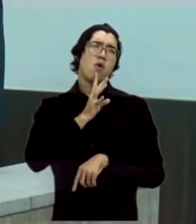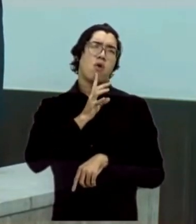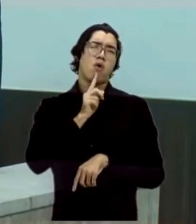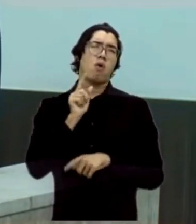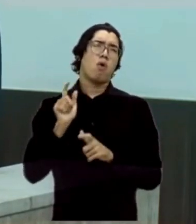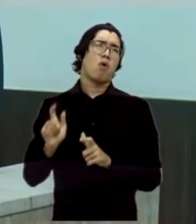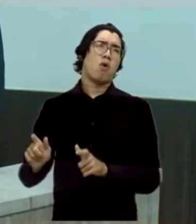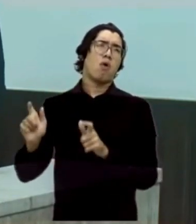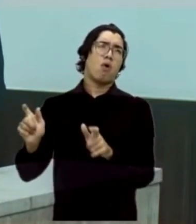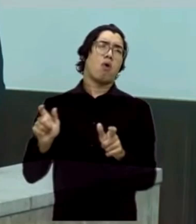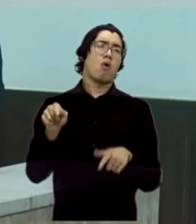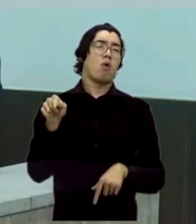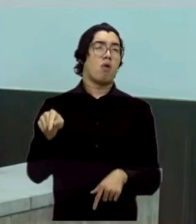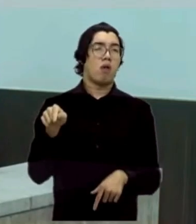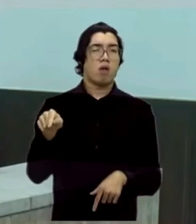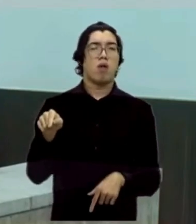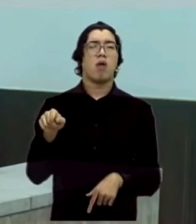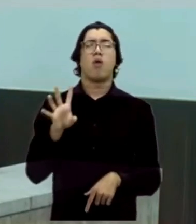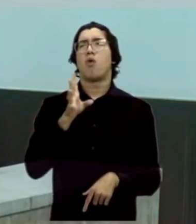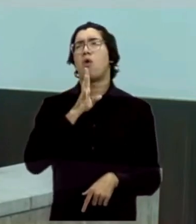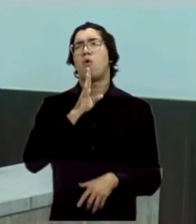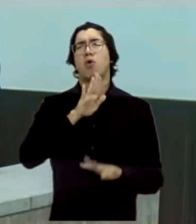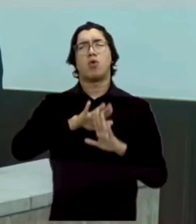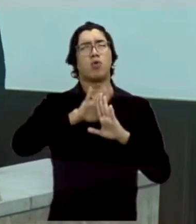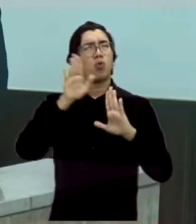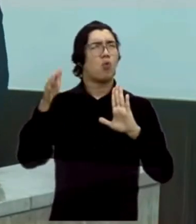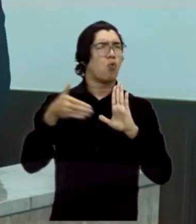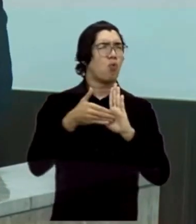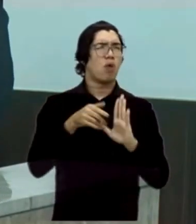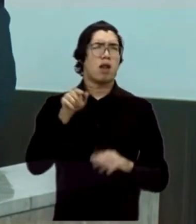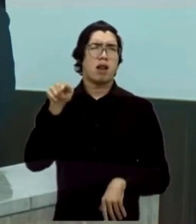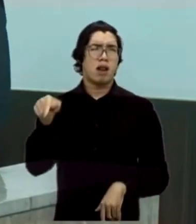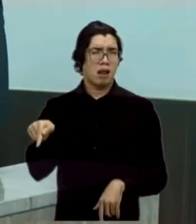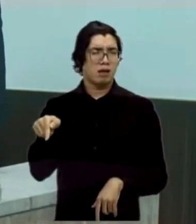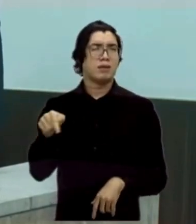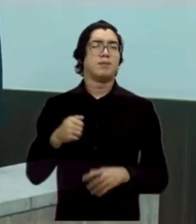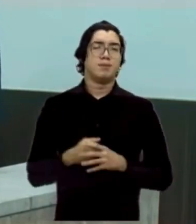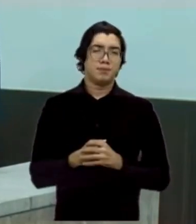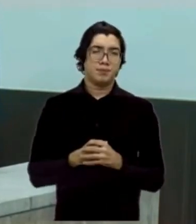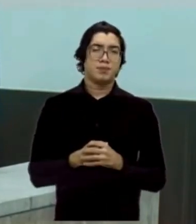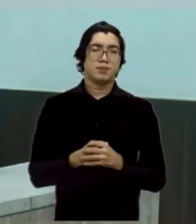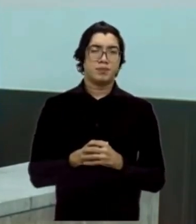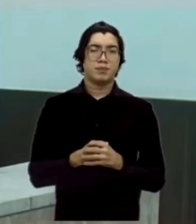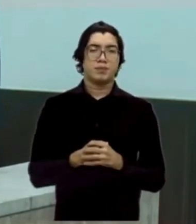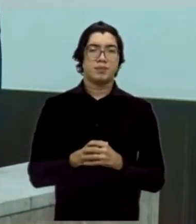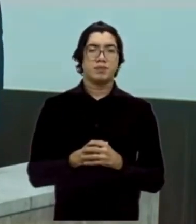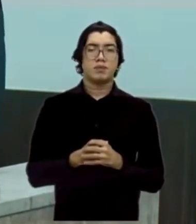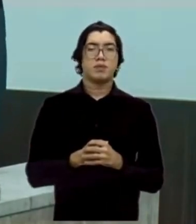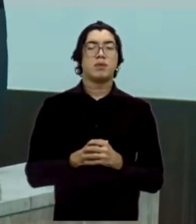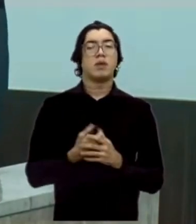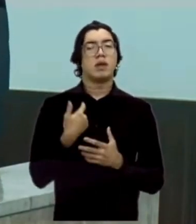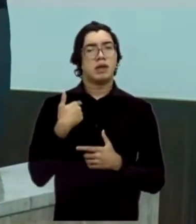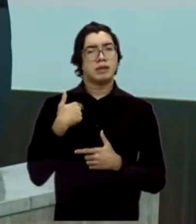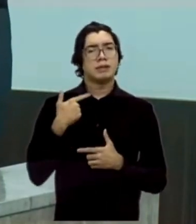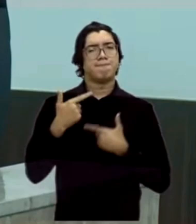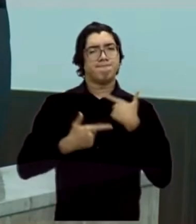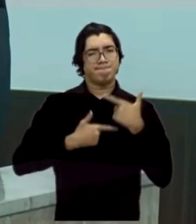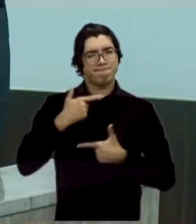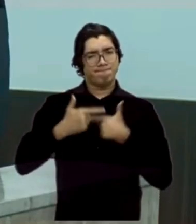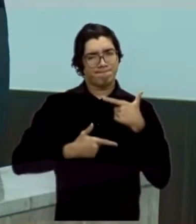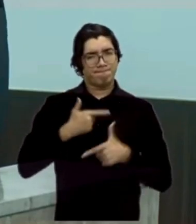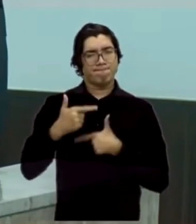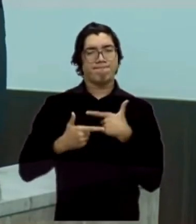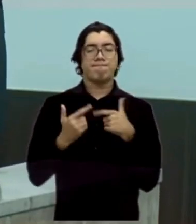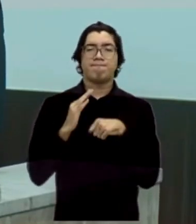daquele ali cada tijolo cada telha daquele espaço porque tive esse cuidado e esse carinho